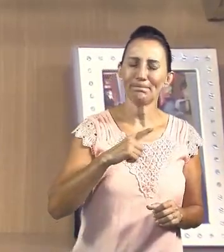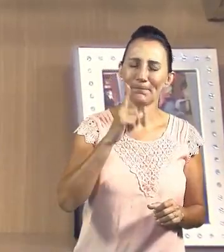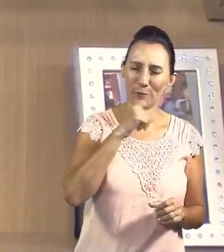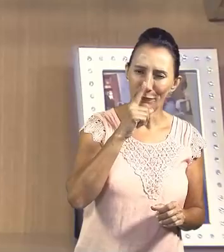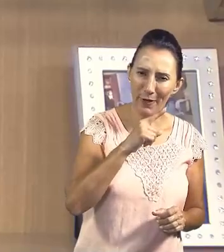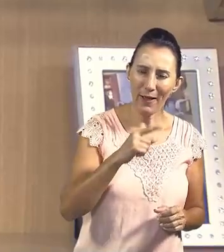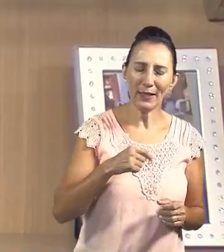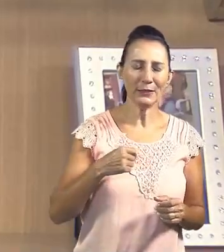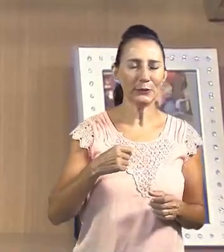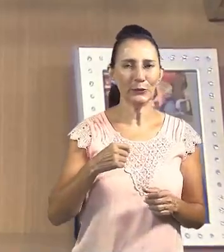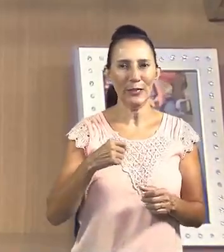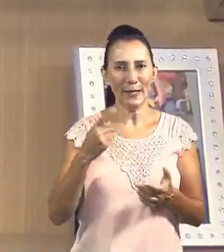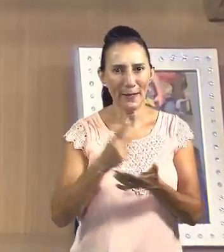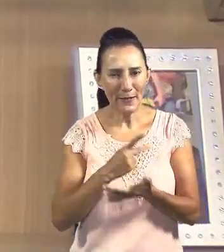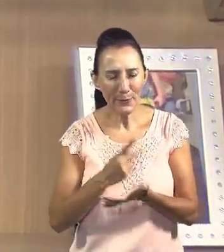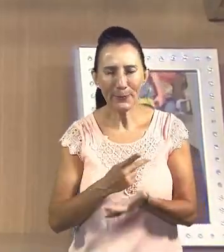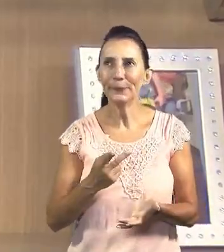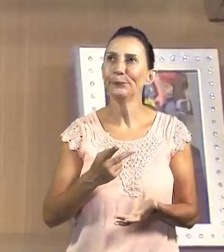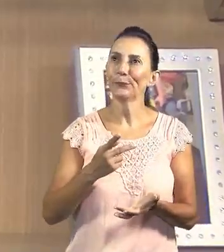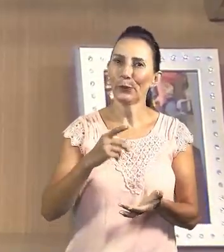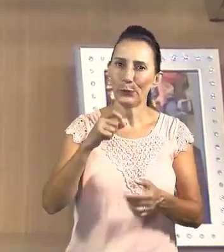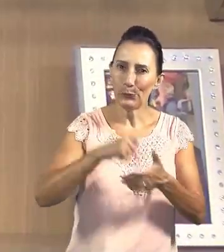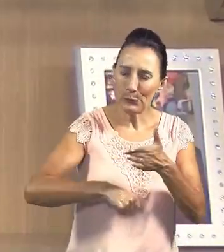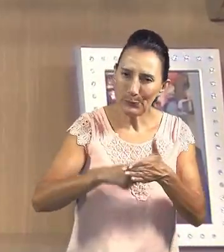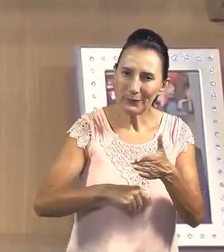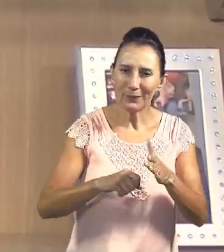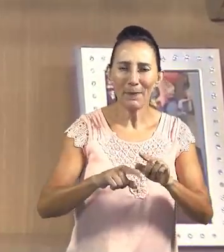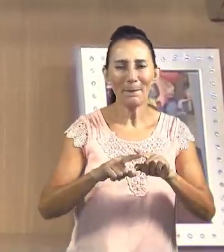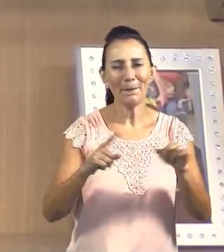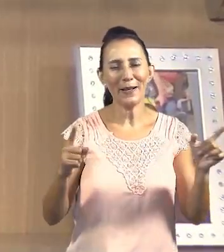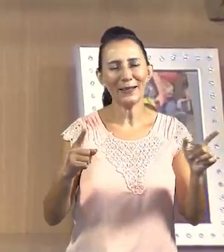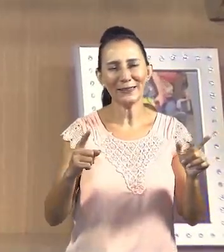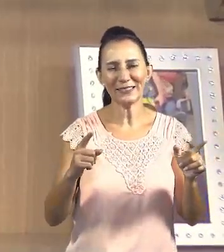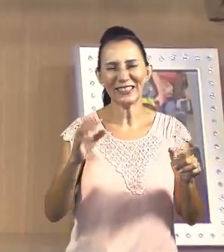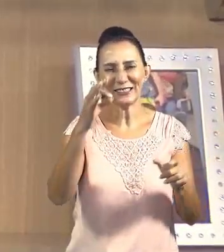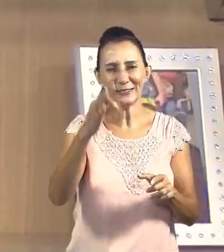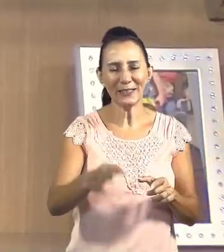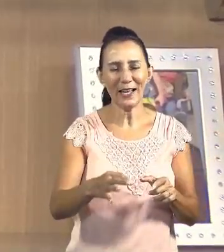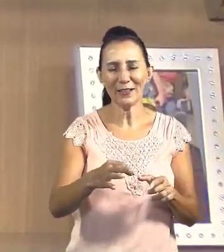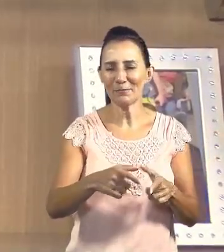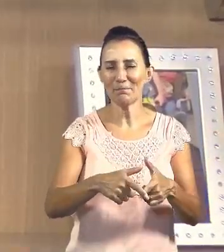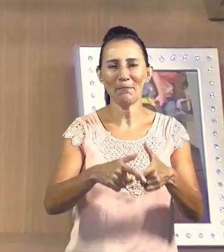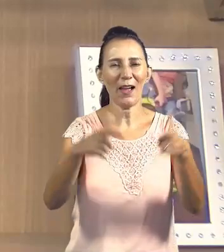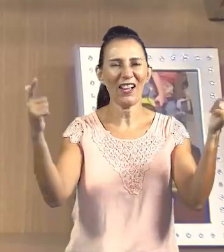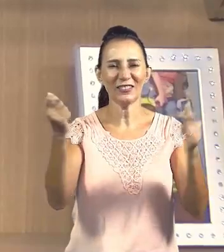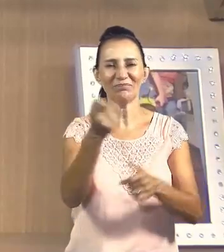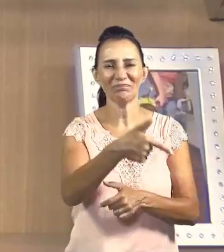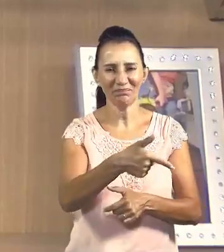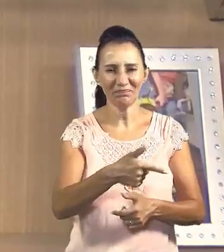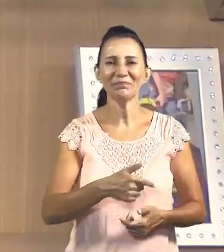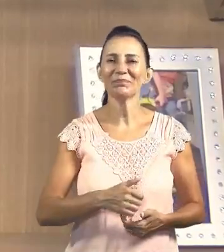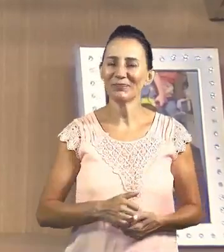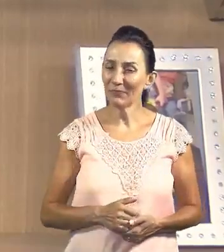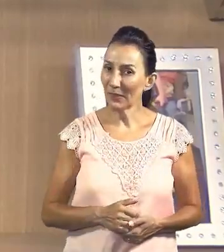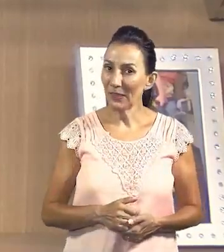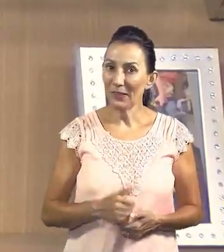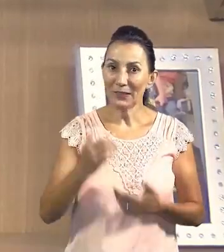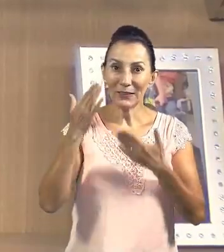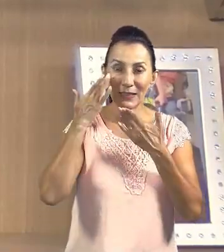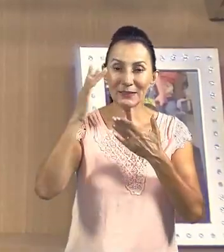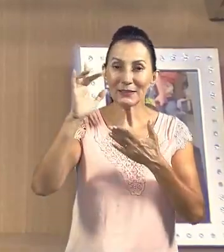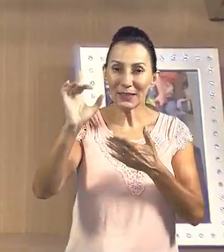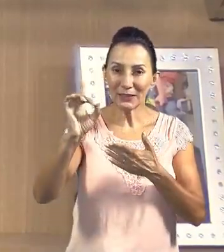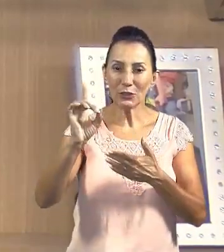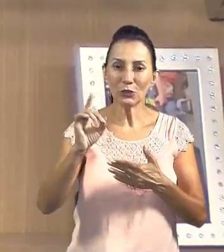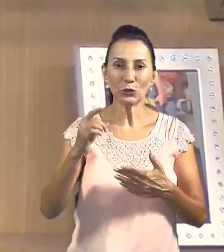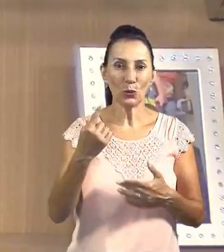tropeços, com erros, com lutas, mas muito maior número de acertos, graças a Deus por isso. E uma